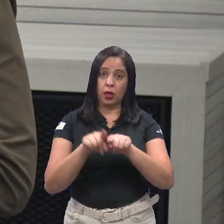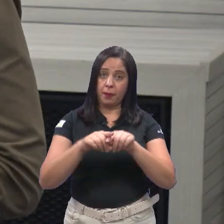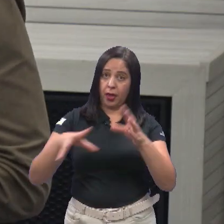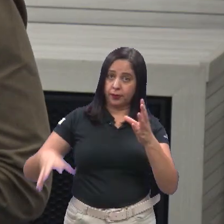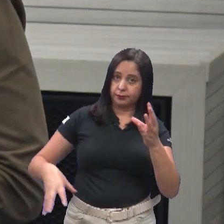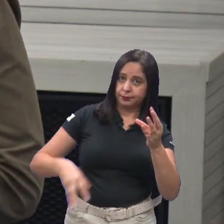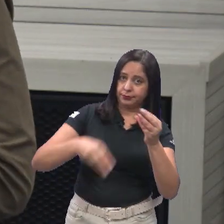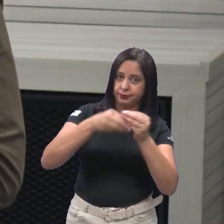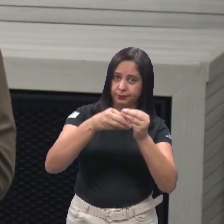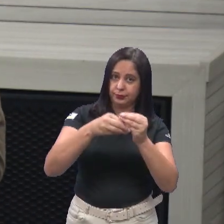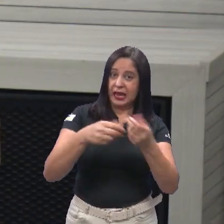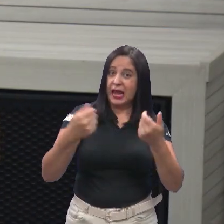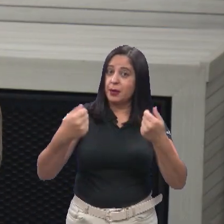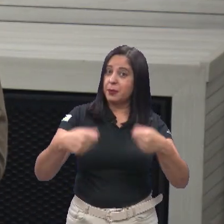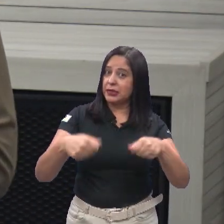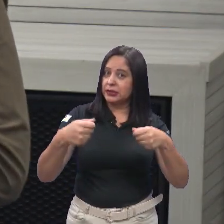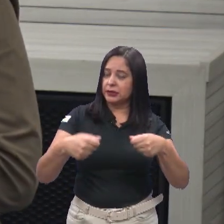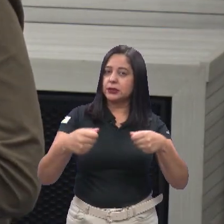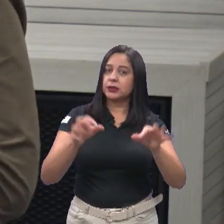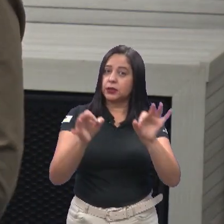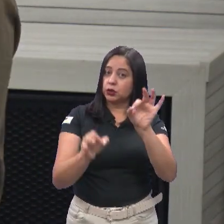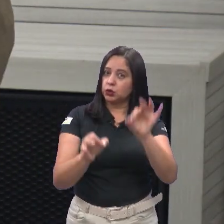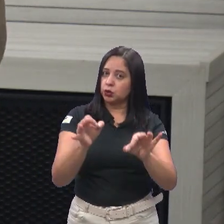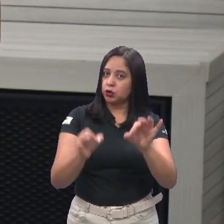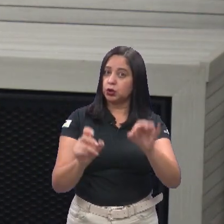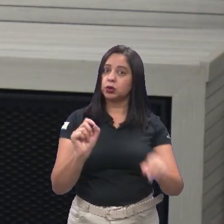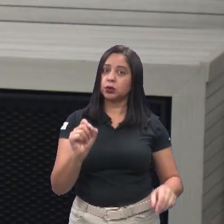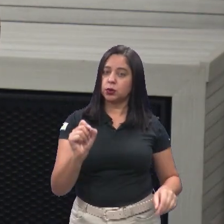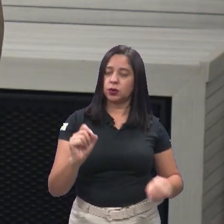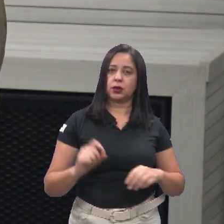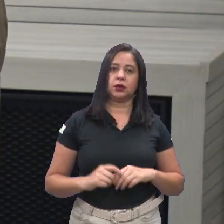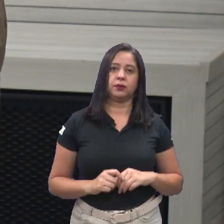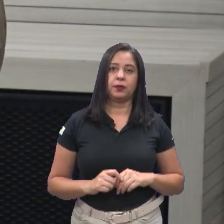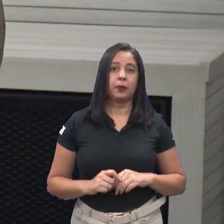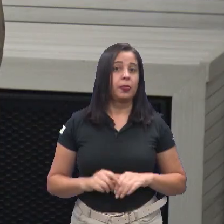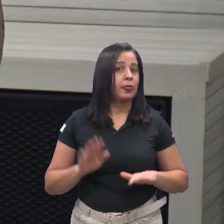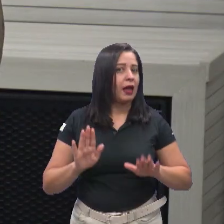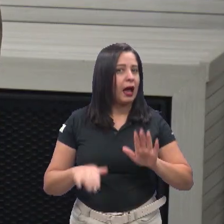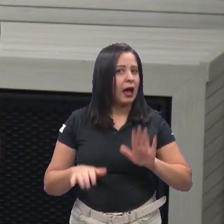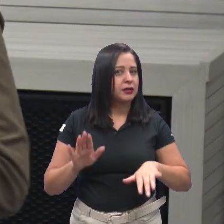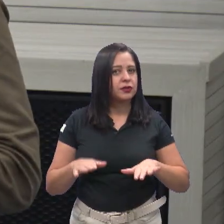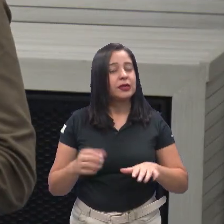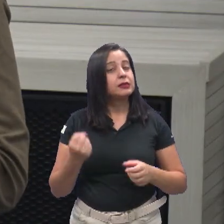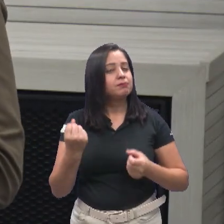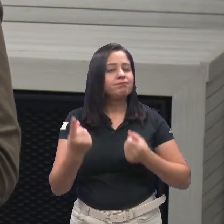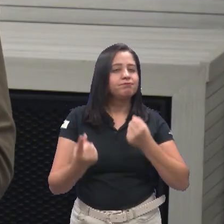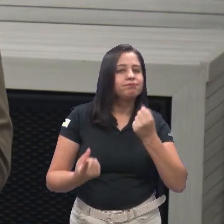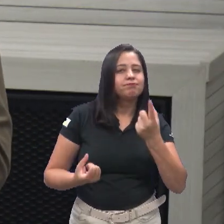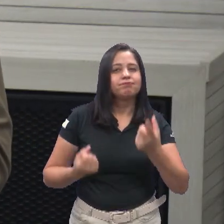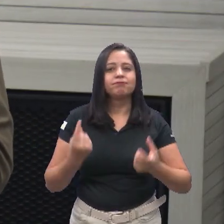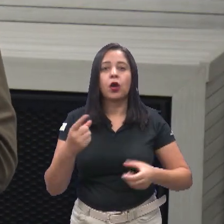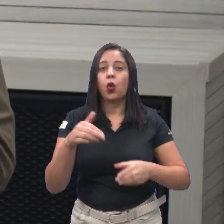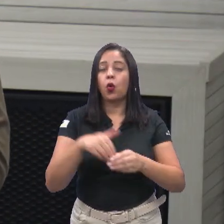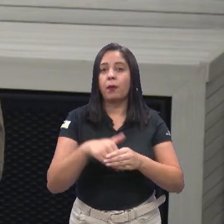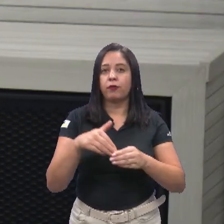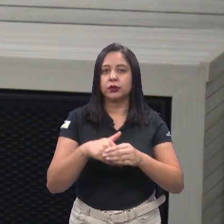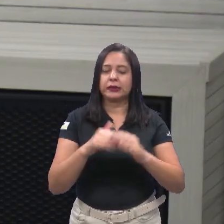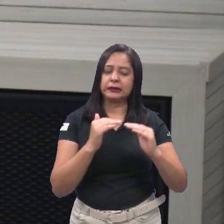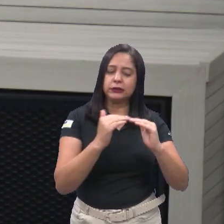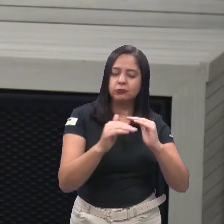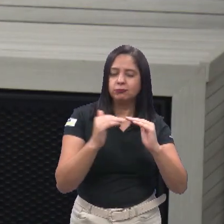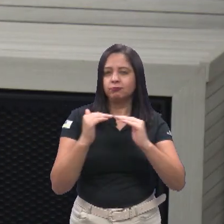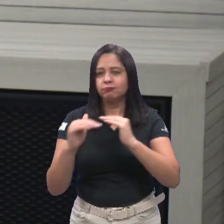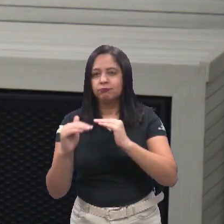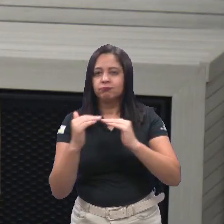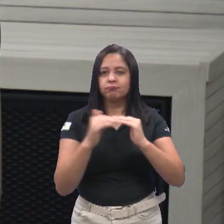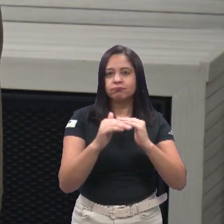gente precisa ser justo, né, que muitas vezes ocorre algumas votações aqui, a gente diverge, nós vereadores independentes